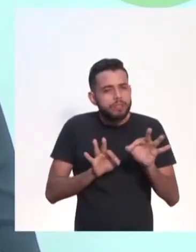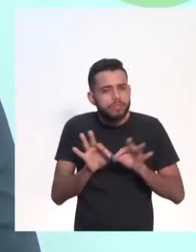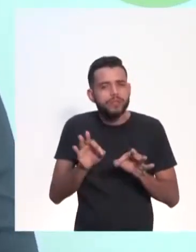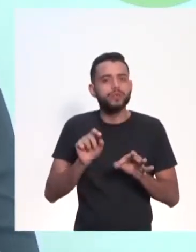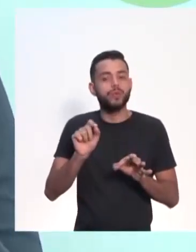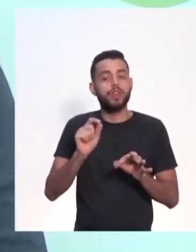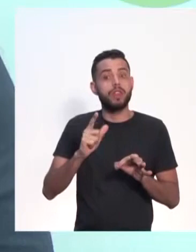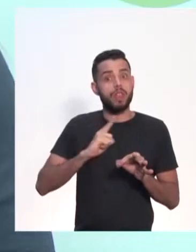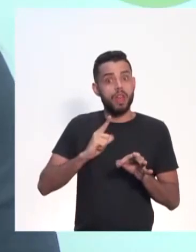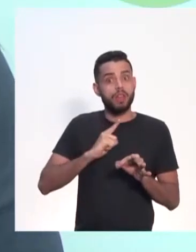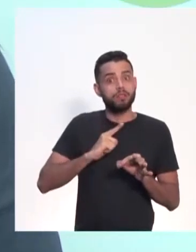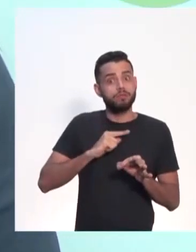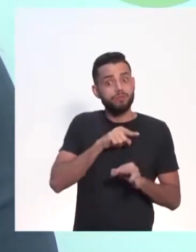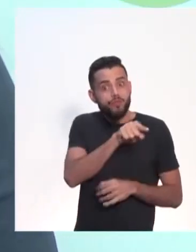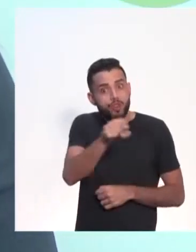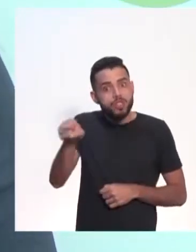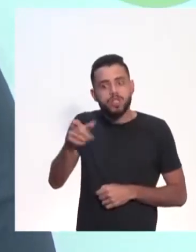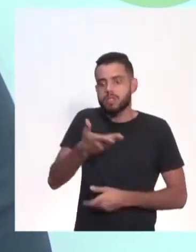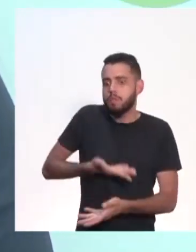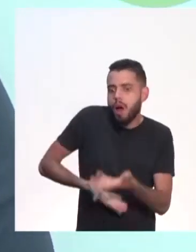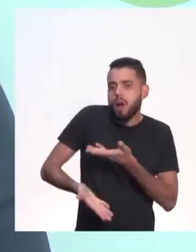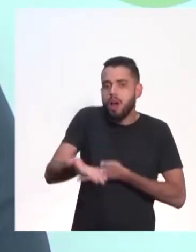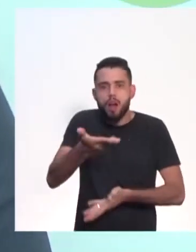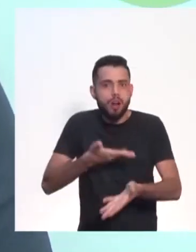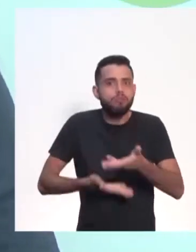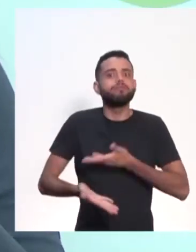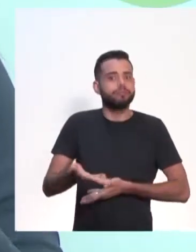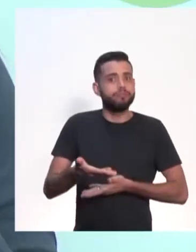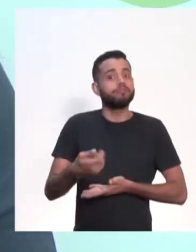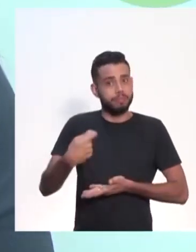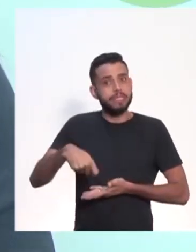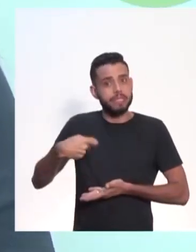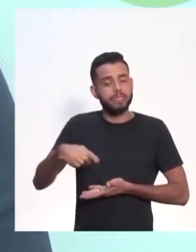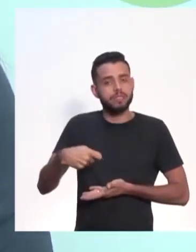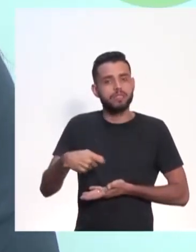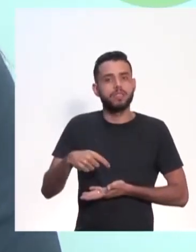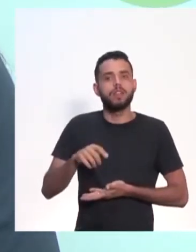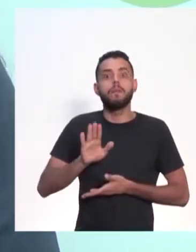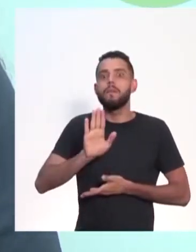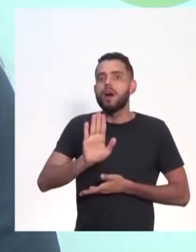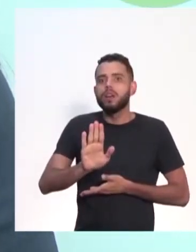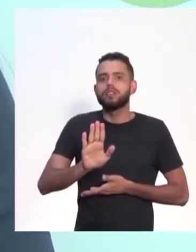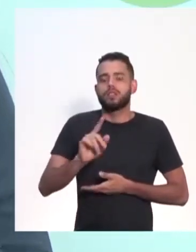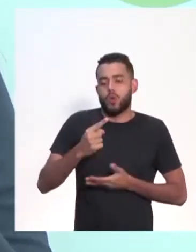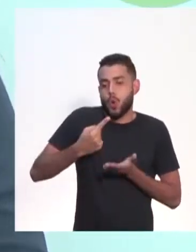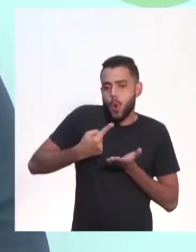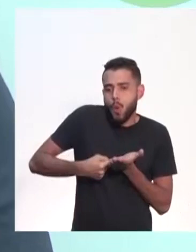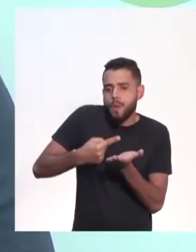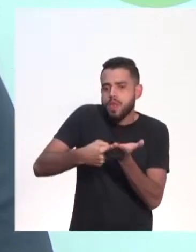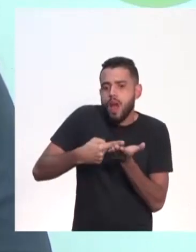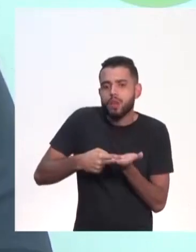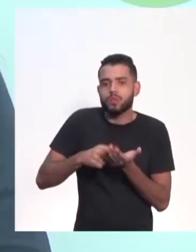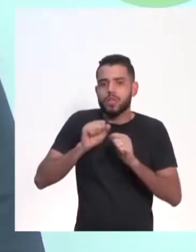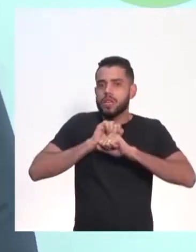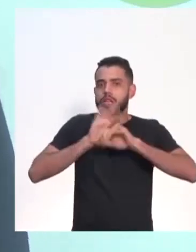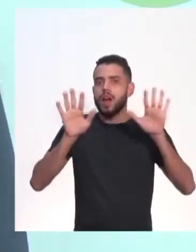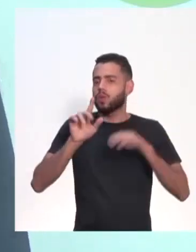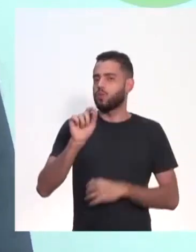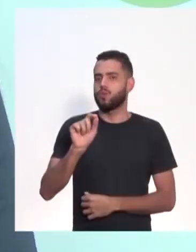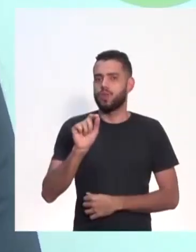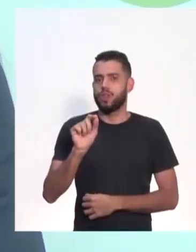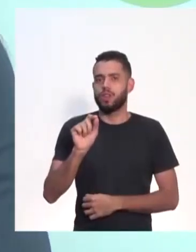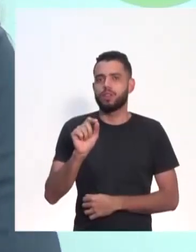bastante interação com vocês. O que a gente precisa deixar claro nos nossos combinados? Primeiro,